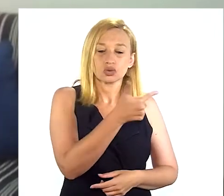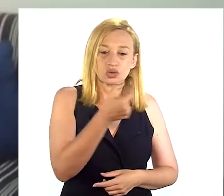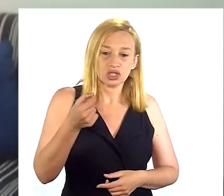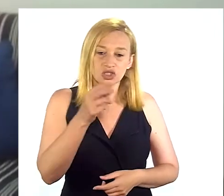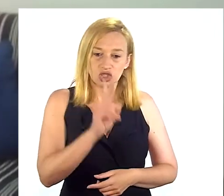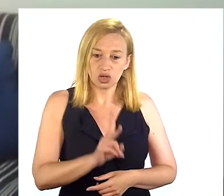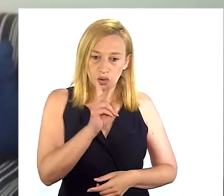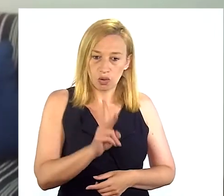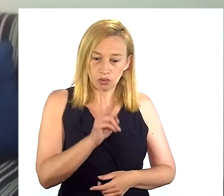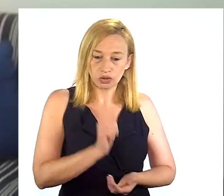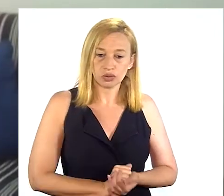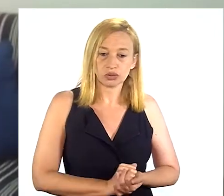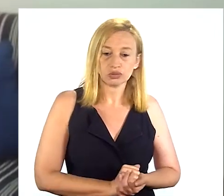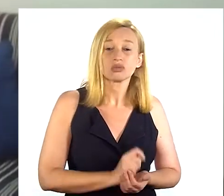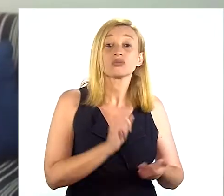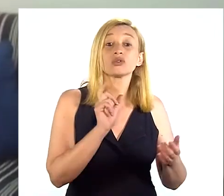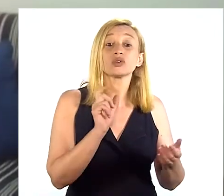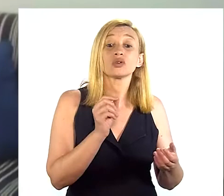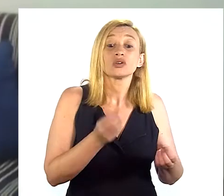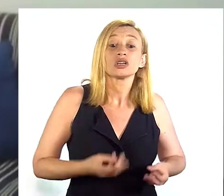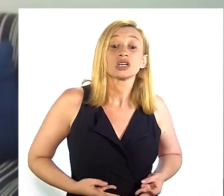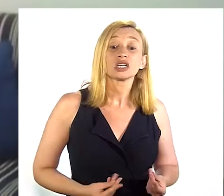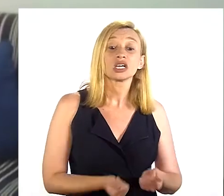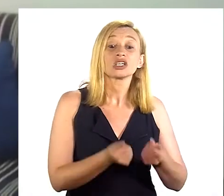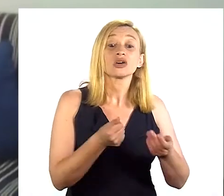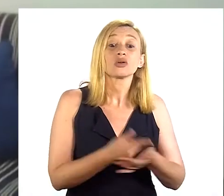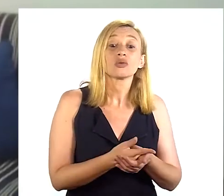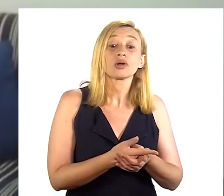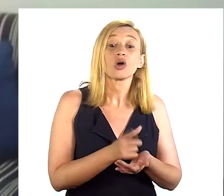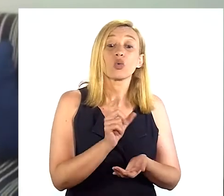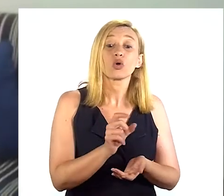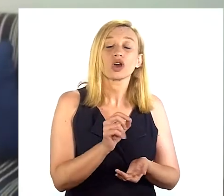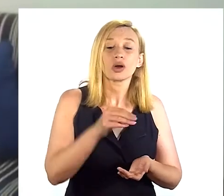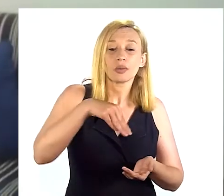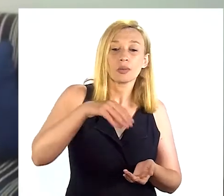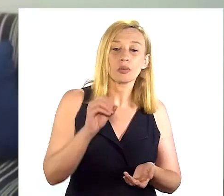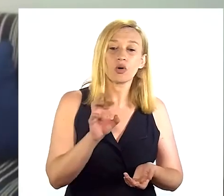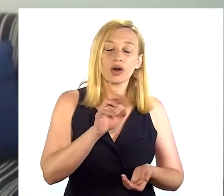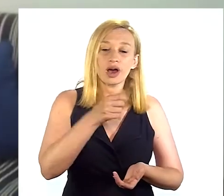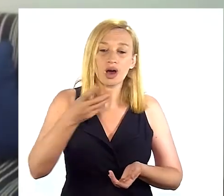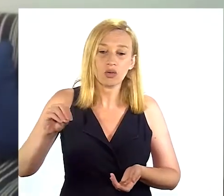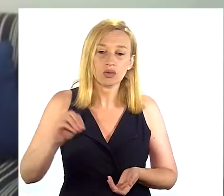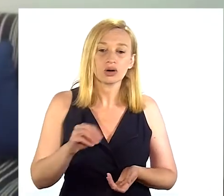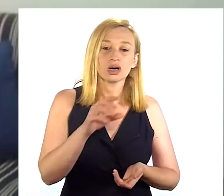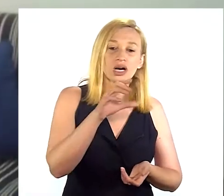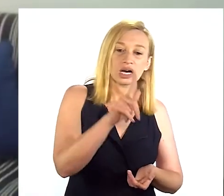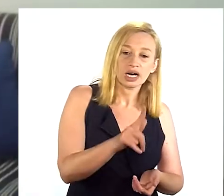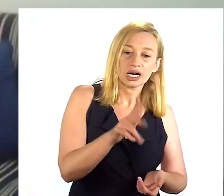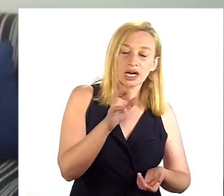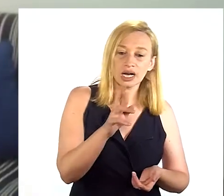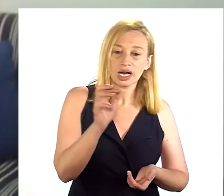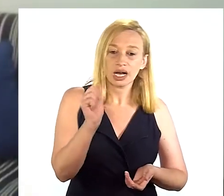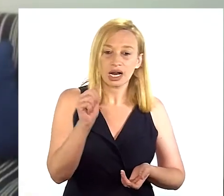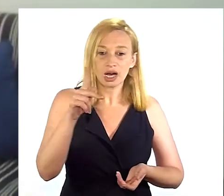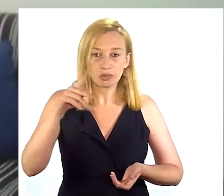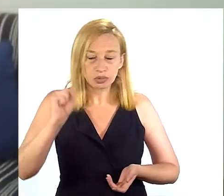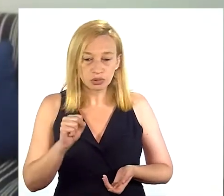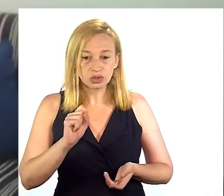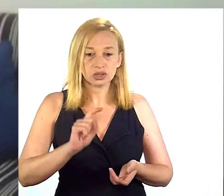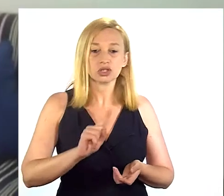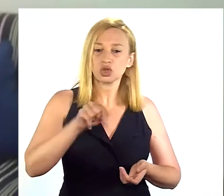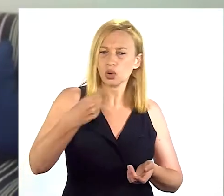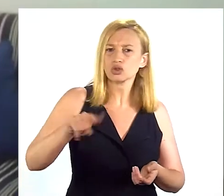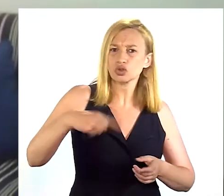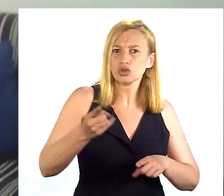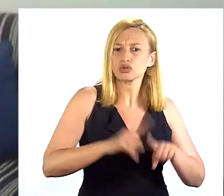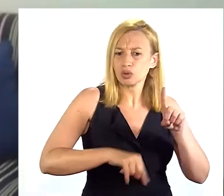com 200 quilômetros de extensão. A cerca gasta o quê? A cerca gasta morão, gasta grampo, gasta